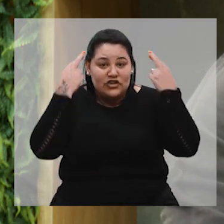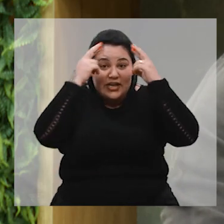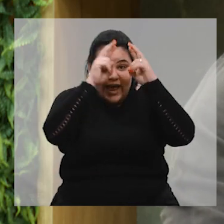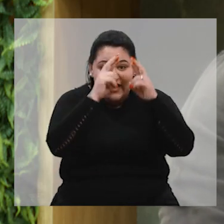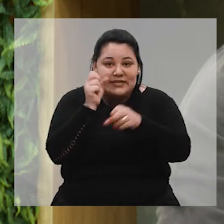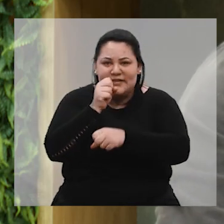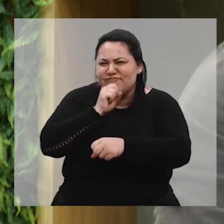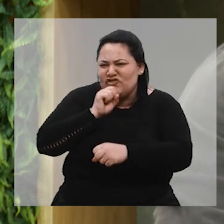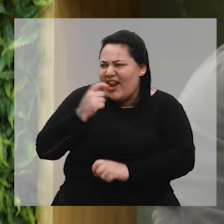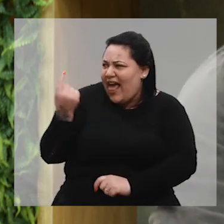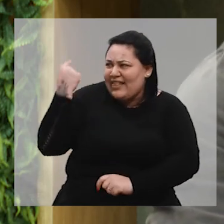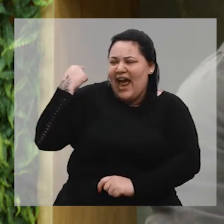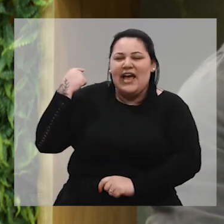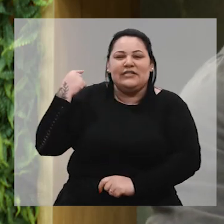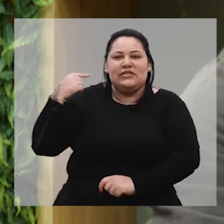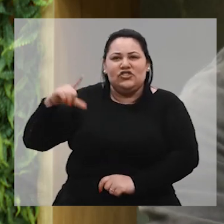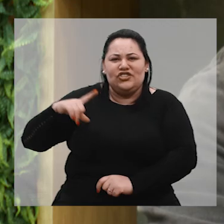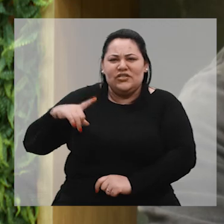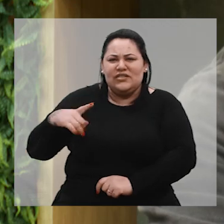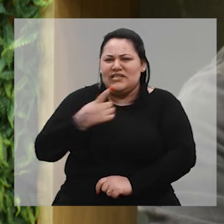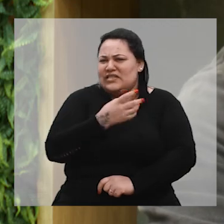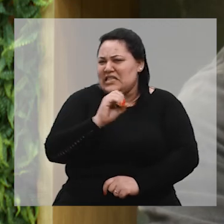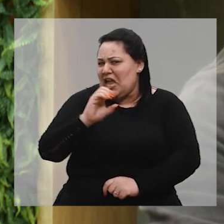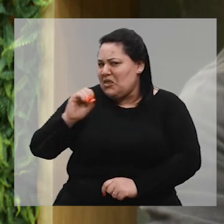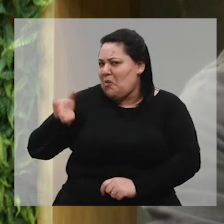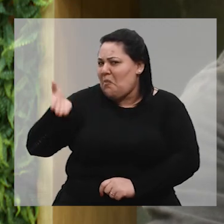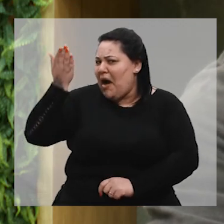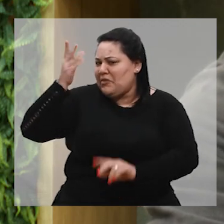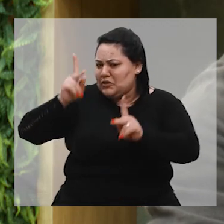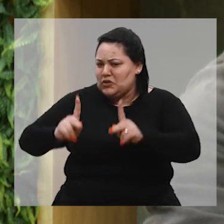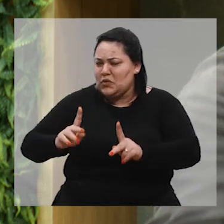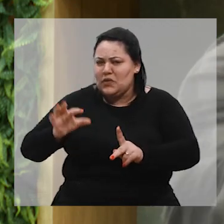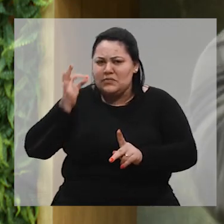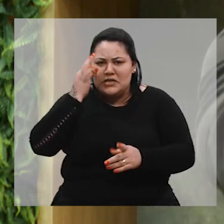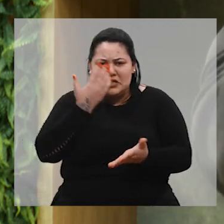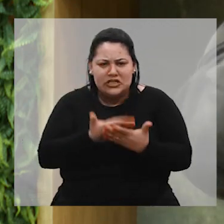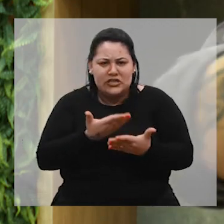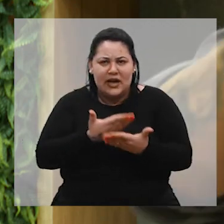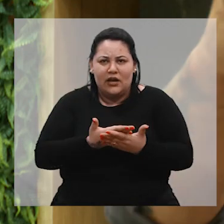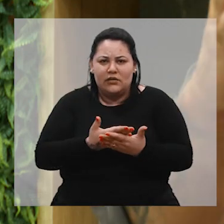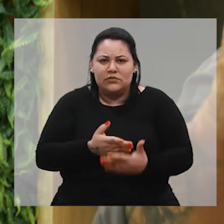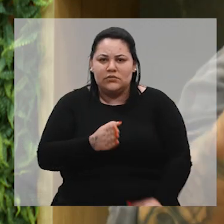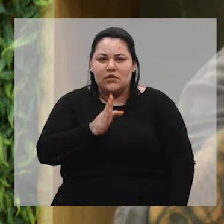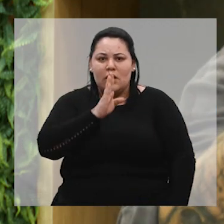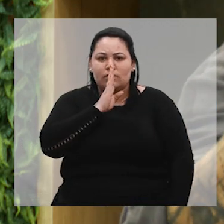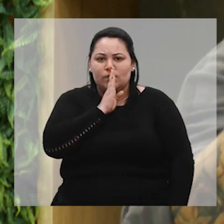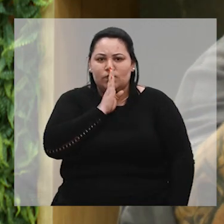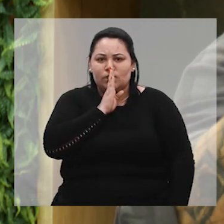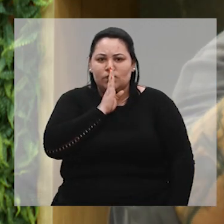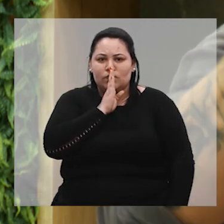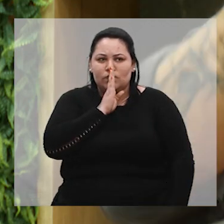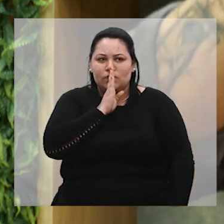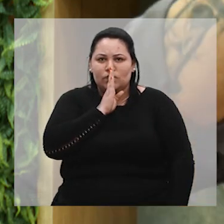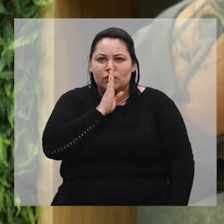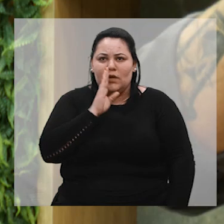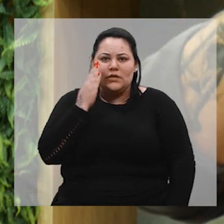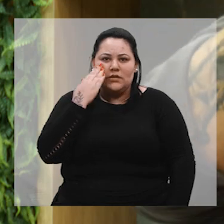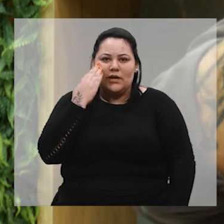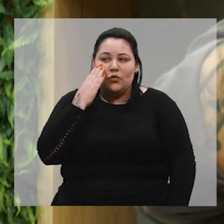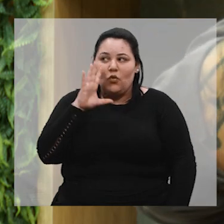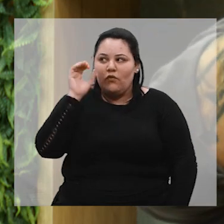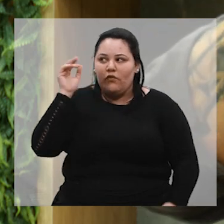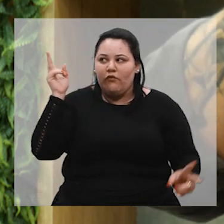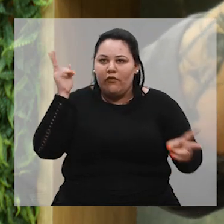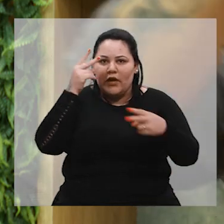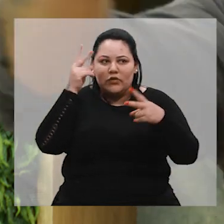Grécia Antiga, e ele sentou no cantinho do quadro e começou a falar, tinha umas 100 e poucas pessoas na sala, e um